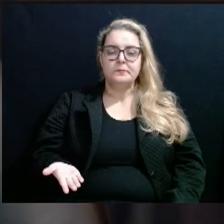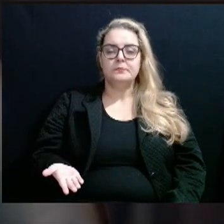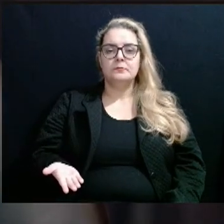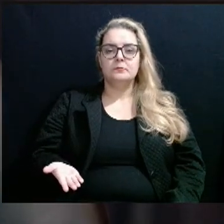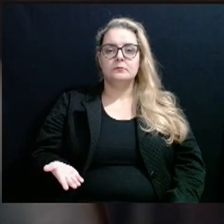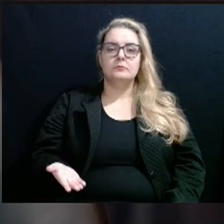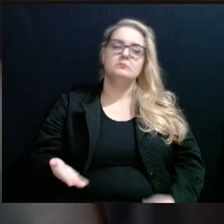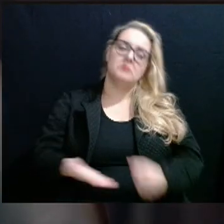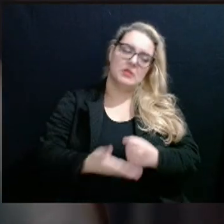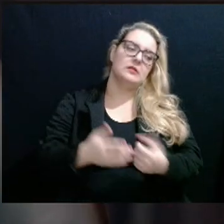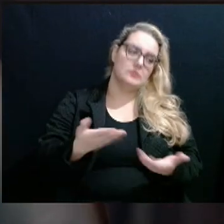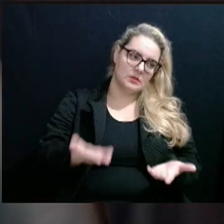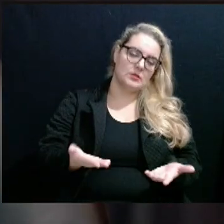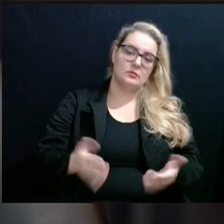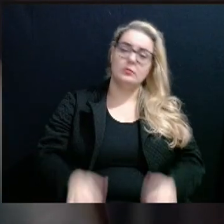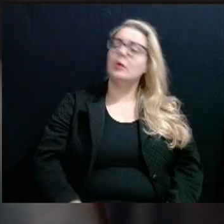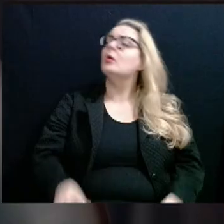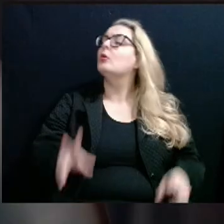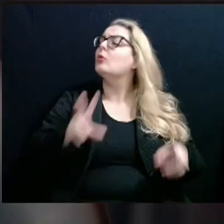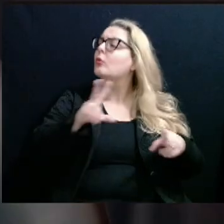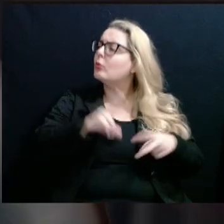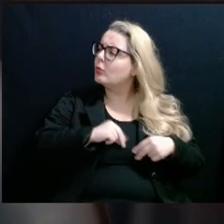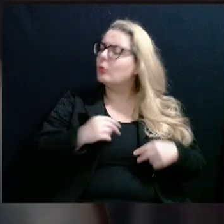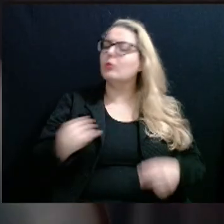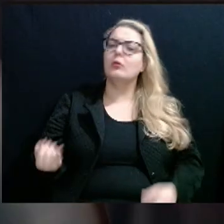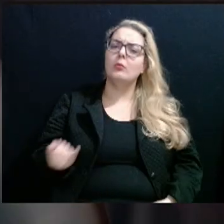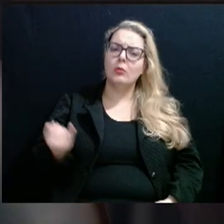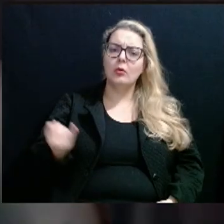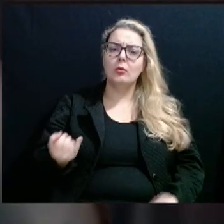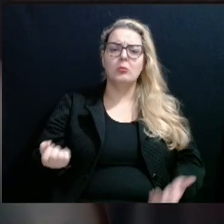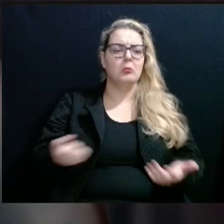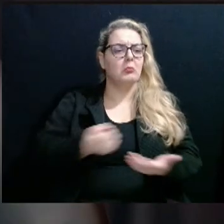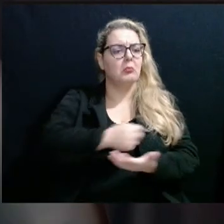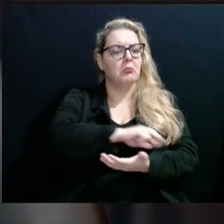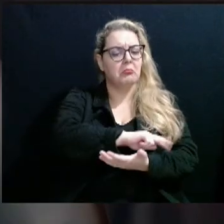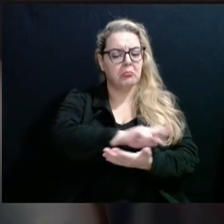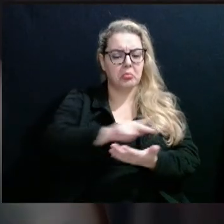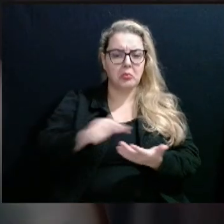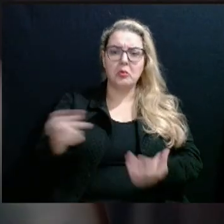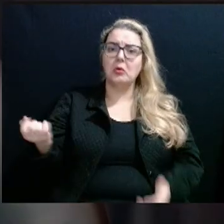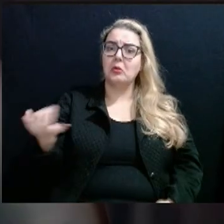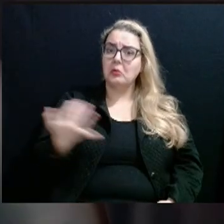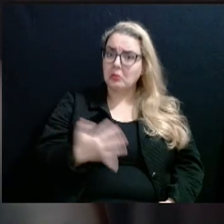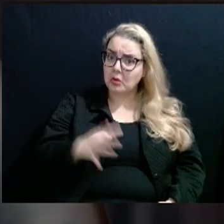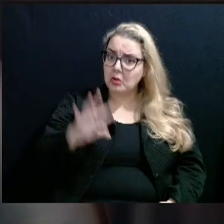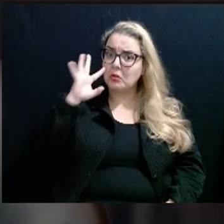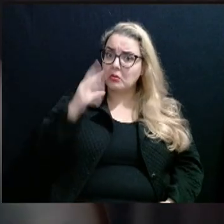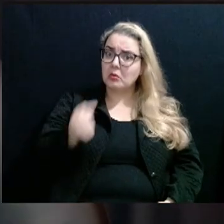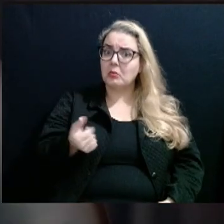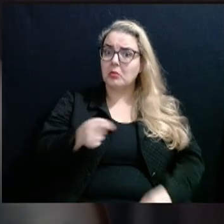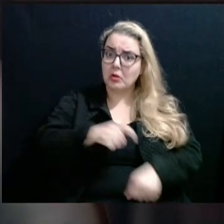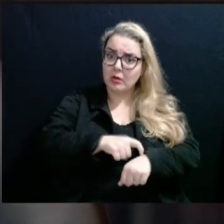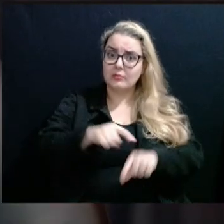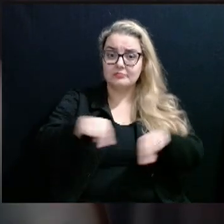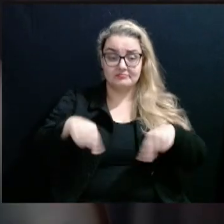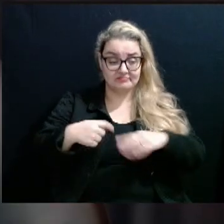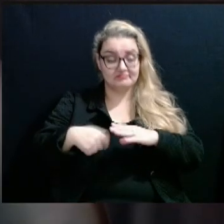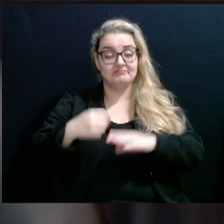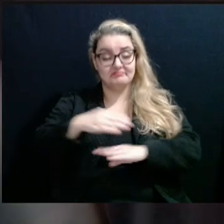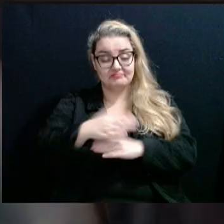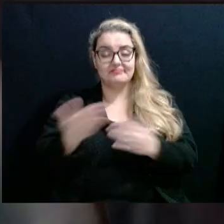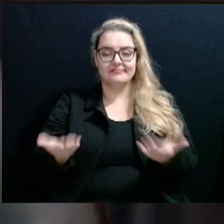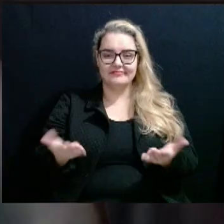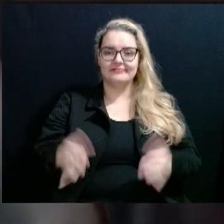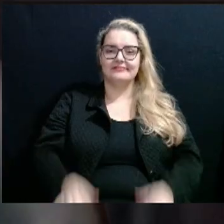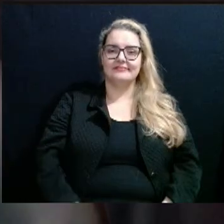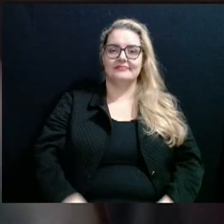Nossa, interessantíssimo, tá vendo só quanto conhecimento em pouco tempo aqui no nosso Estúdio Câmara, né? E muitas pessoas ainda